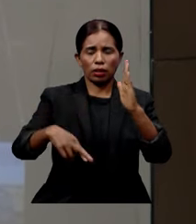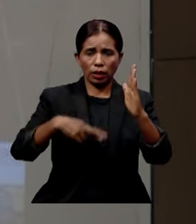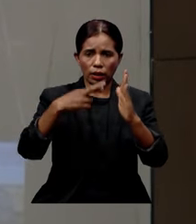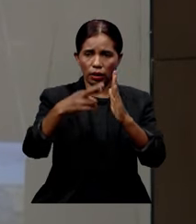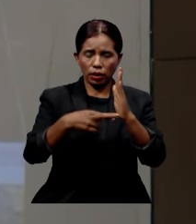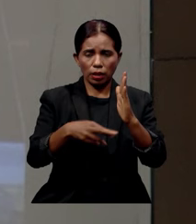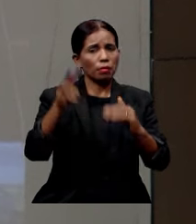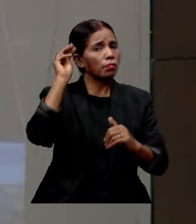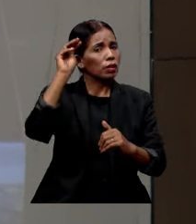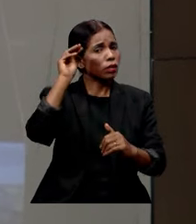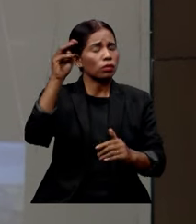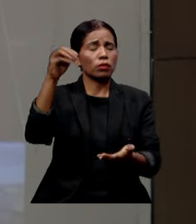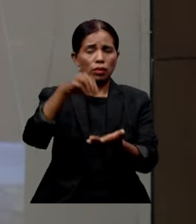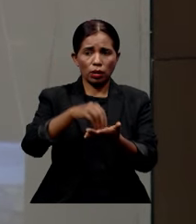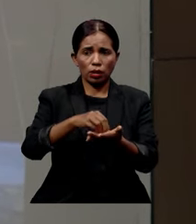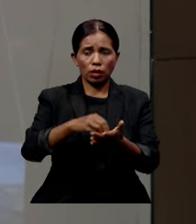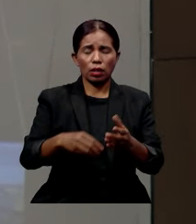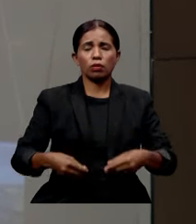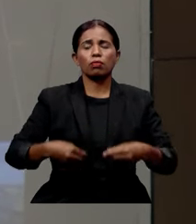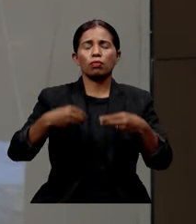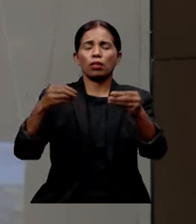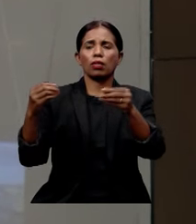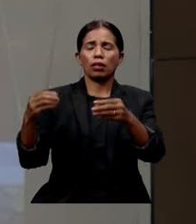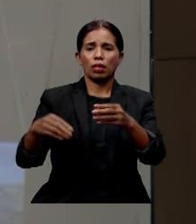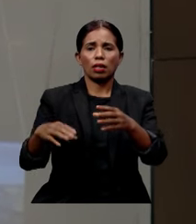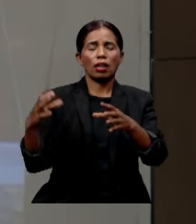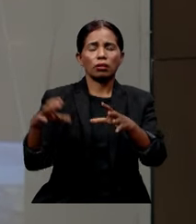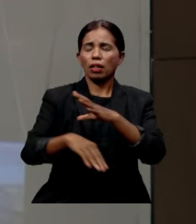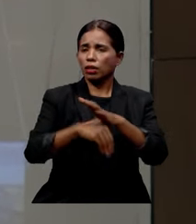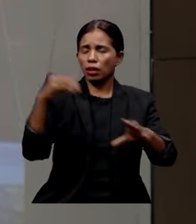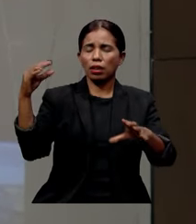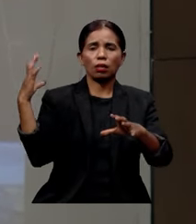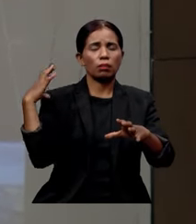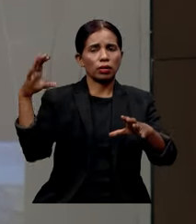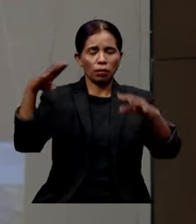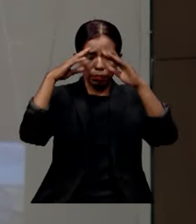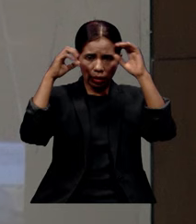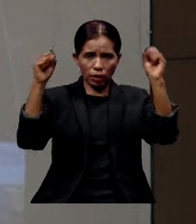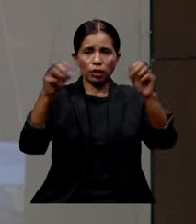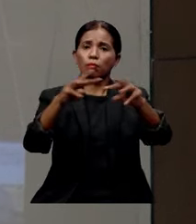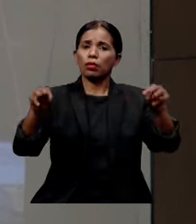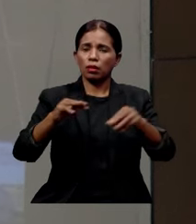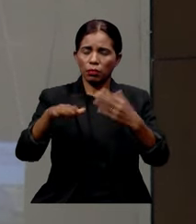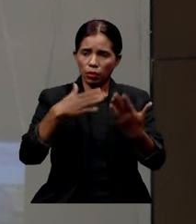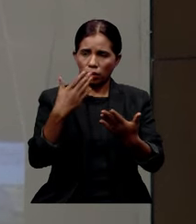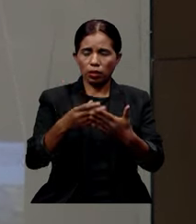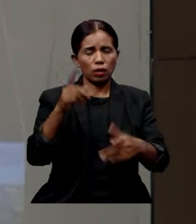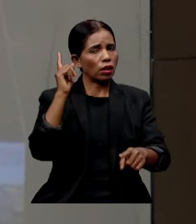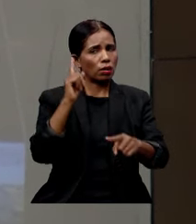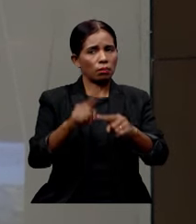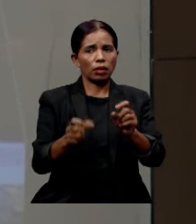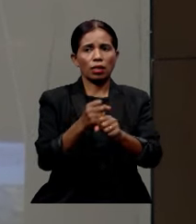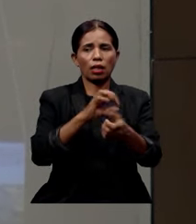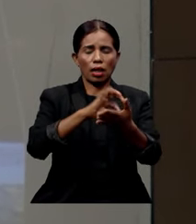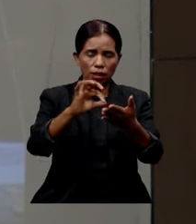ministro hatum, atu hasai kompetensias a presidente autoridade presidente municipio sira, kata klabele hal ona